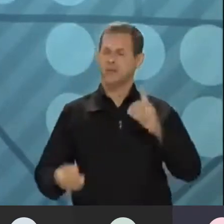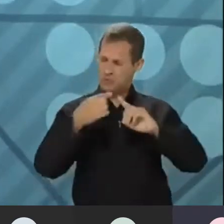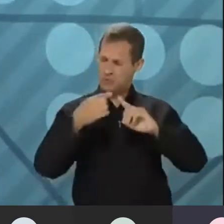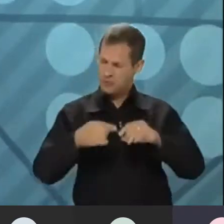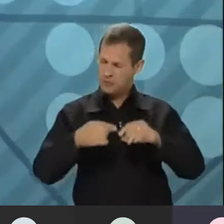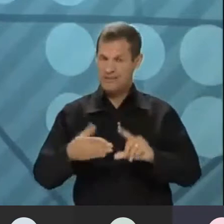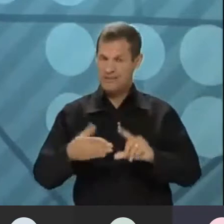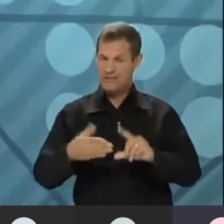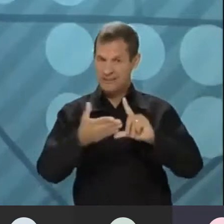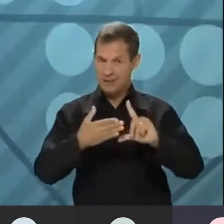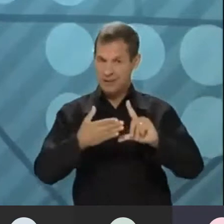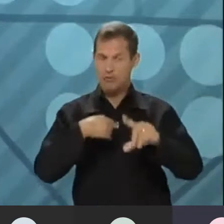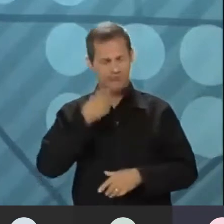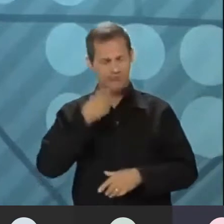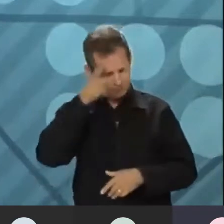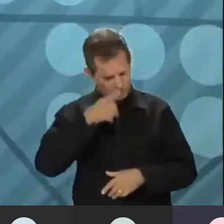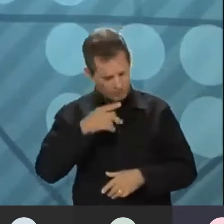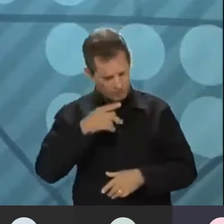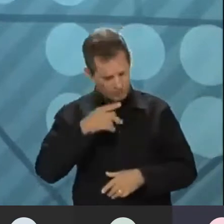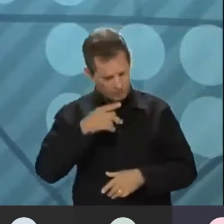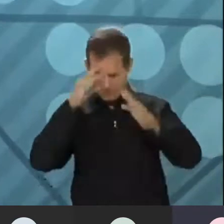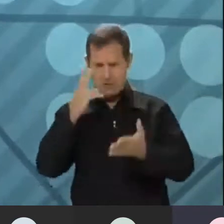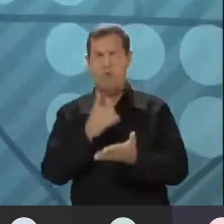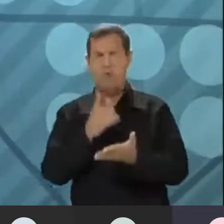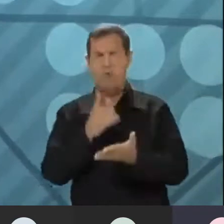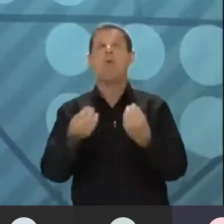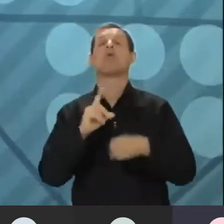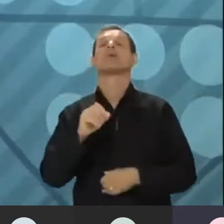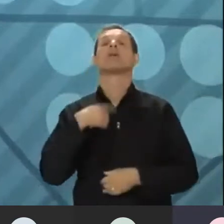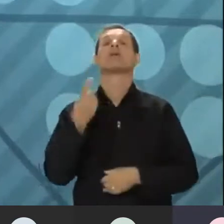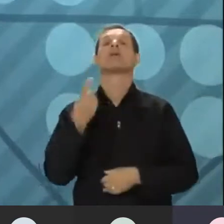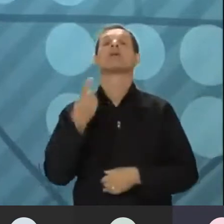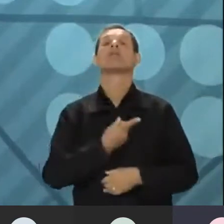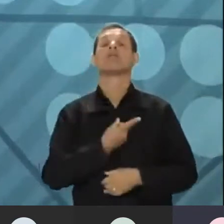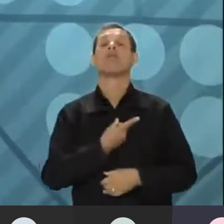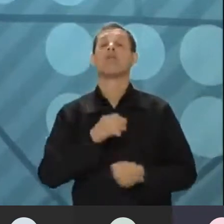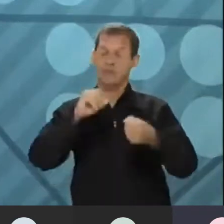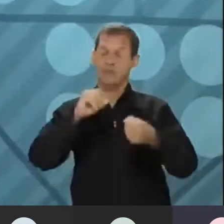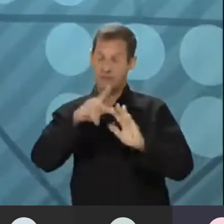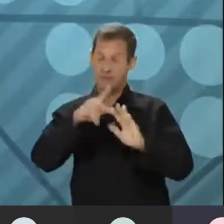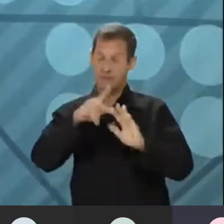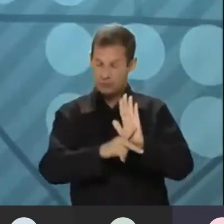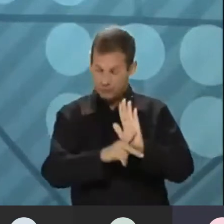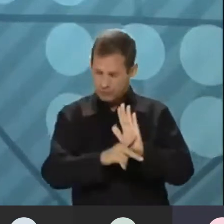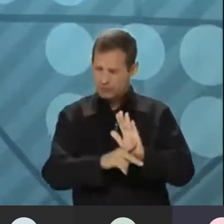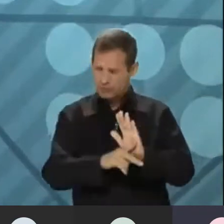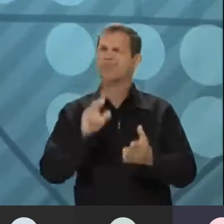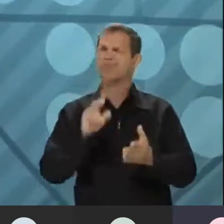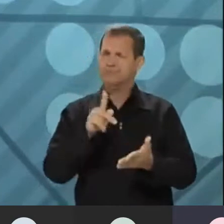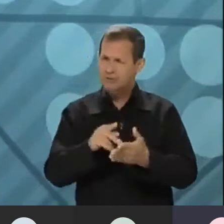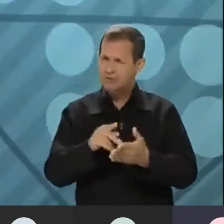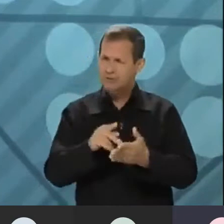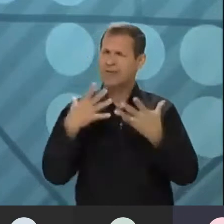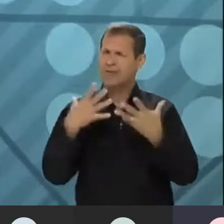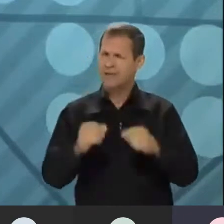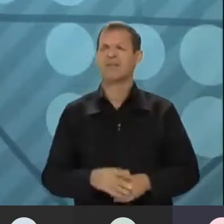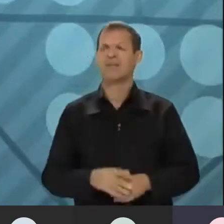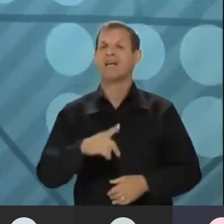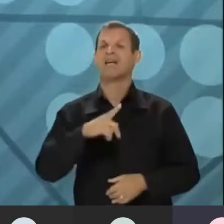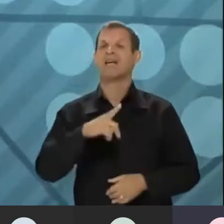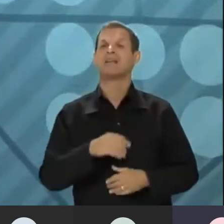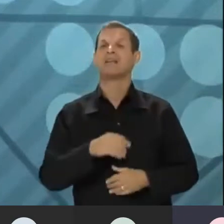esse é o objetivo dessa nossa aula, que a gente consiga pensar em como e o que a gente vai aplicar no nosso projeto, que de forma